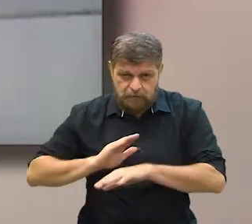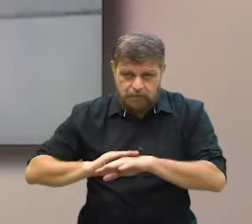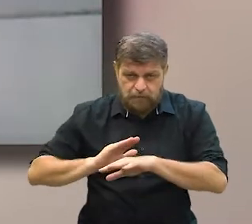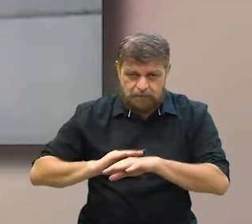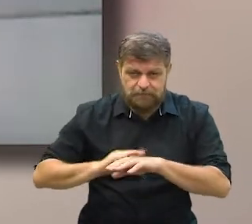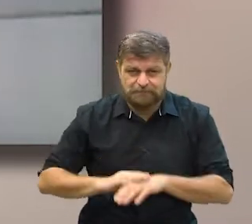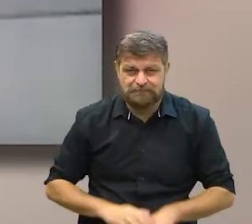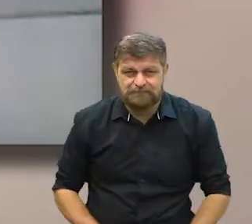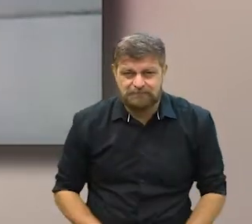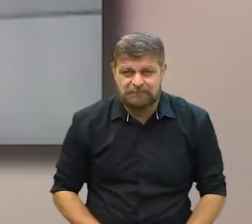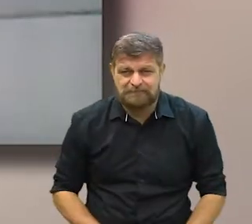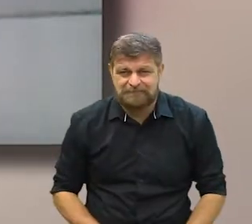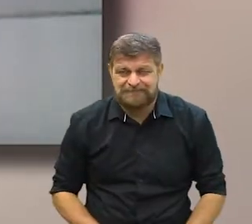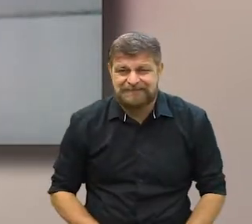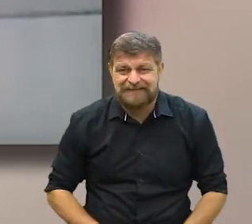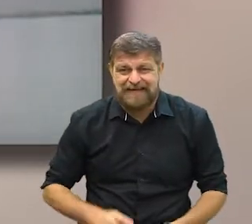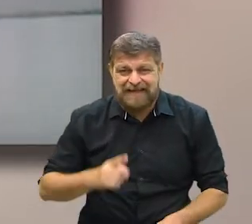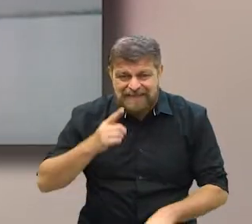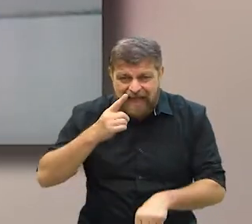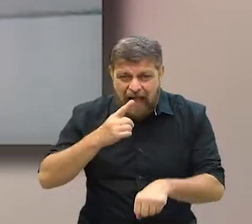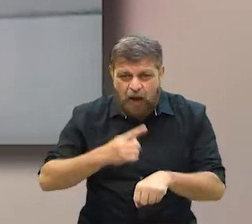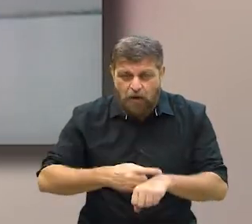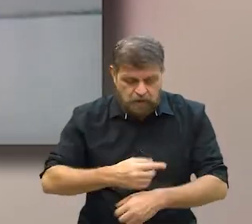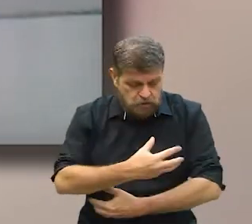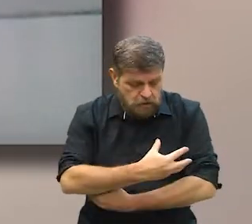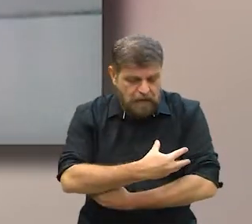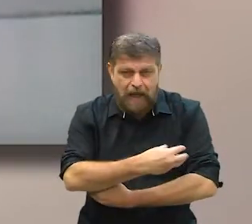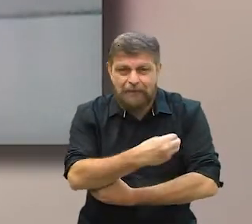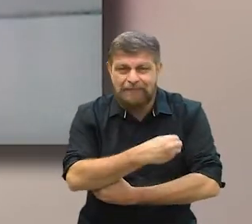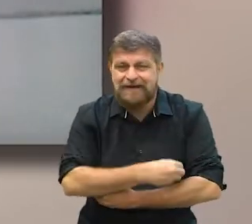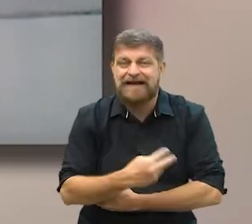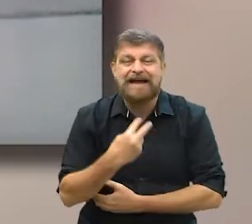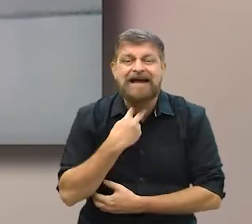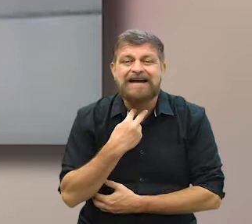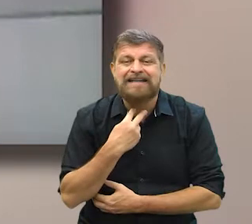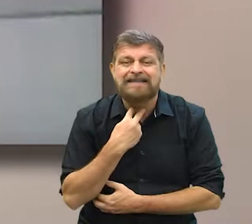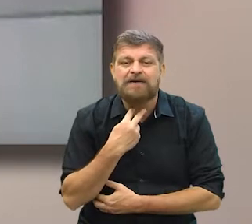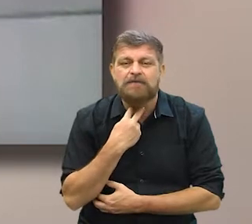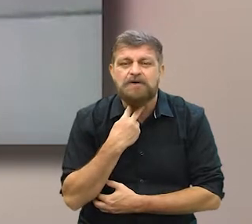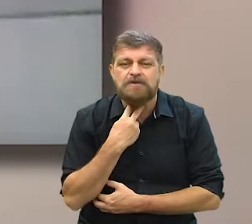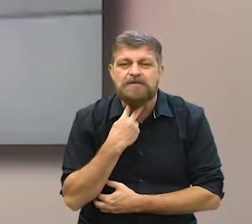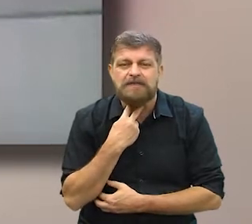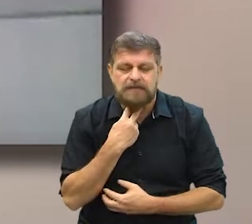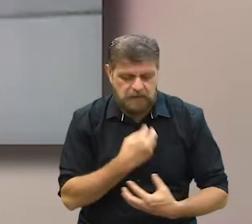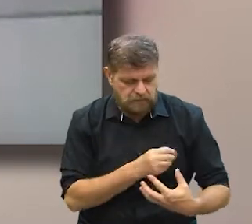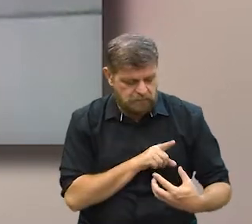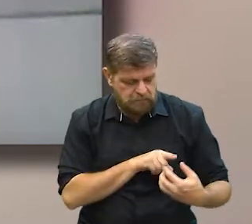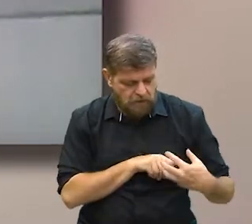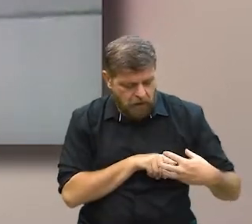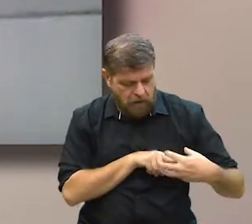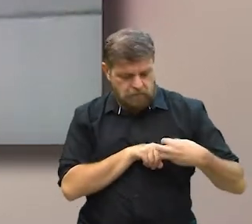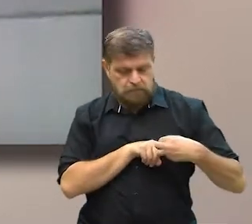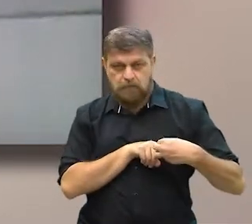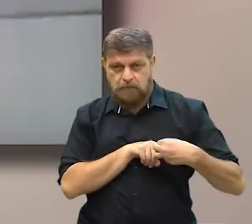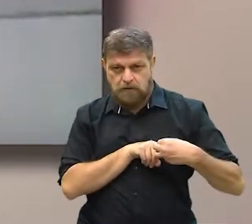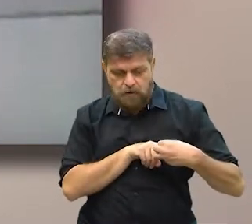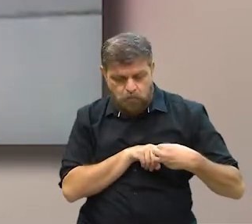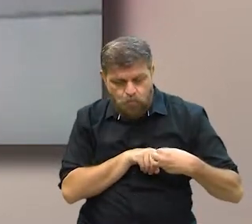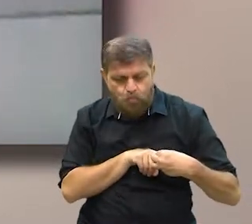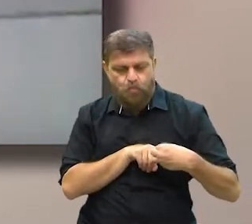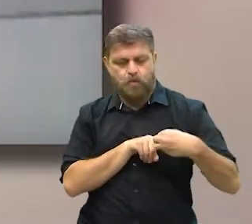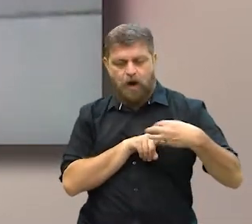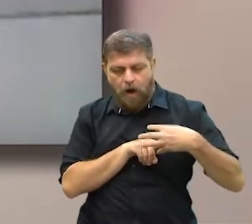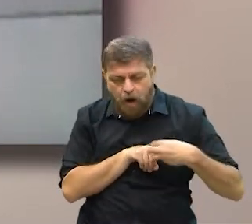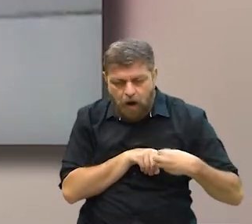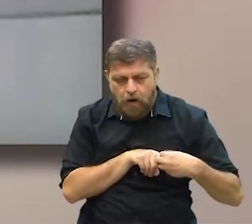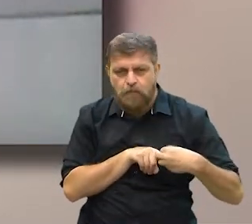aquela parte, né, gordinha do bico. Agora, para mamar, não. Ela não pode abrir o lábio, ela vai